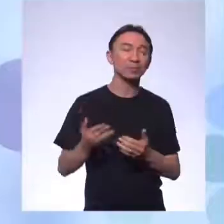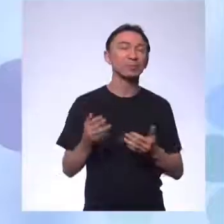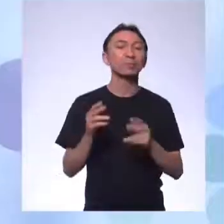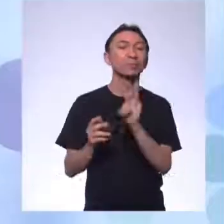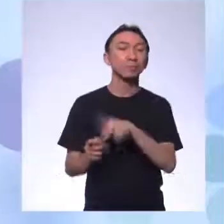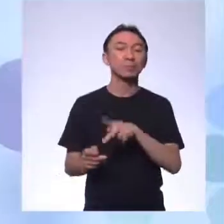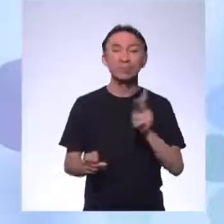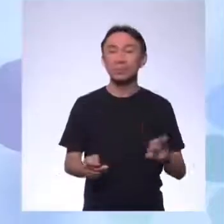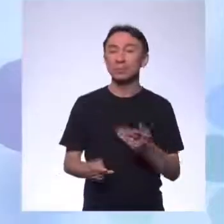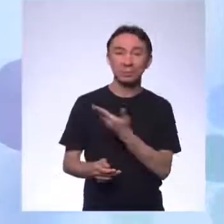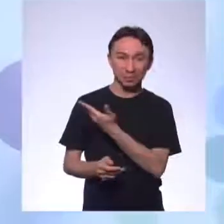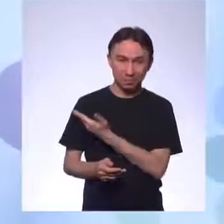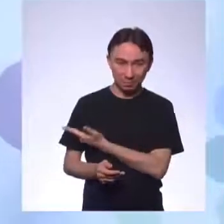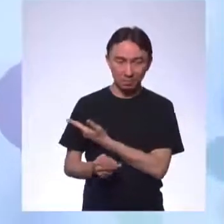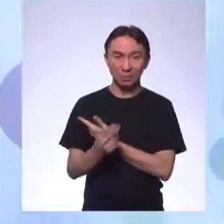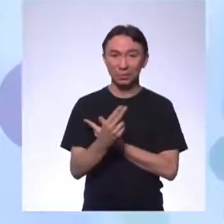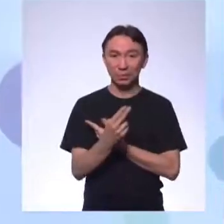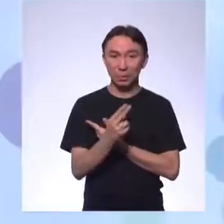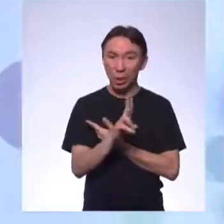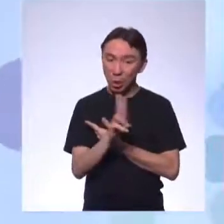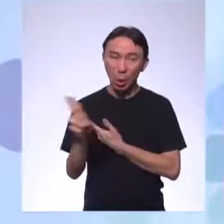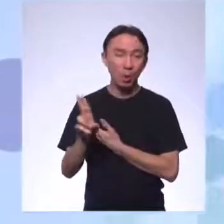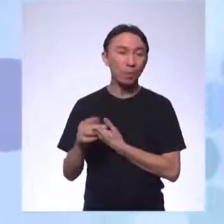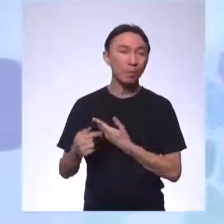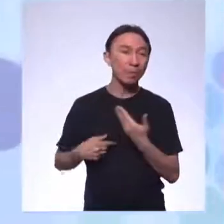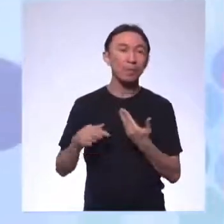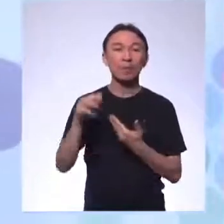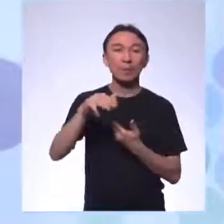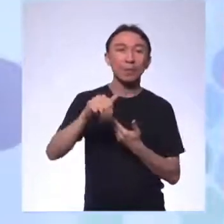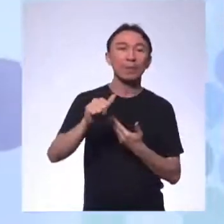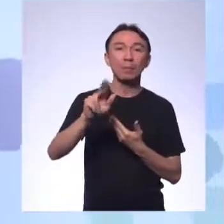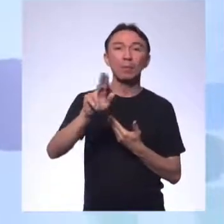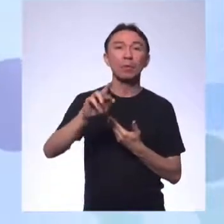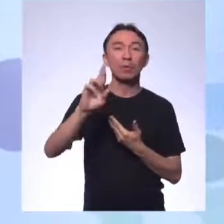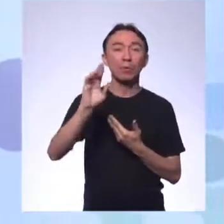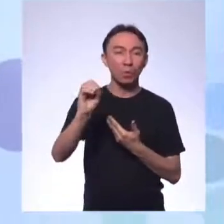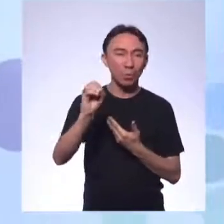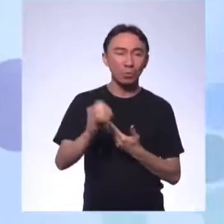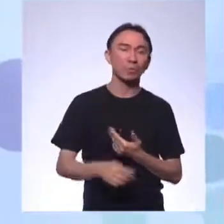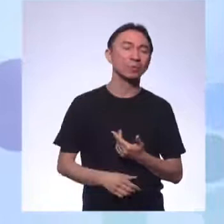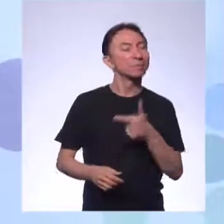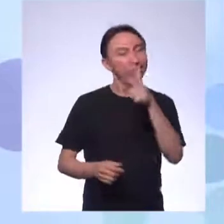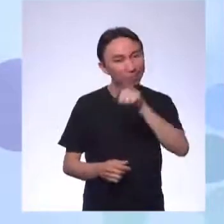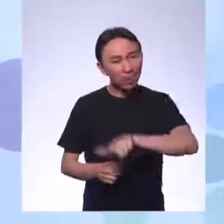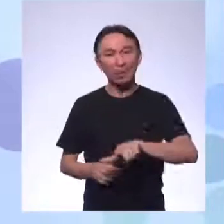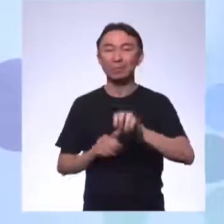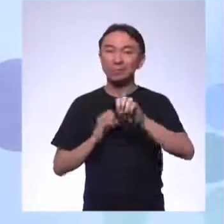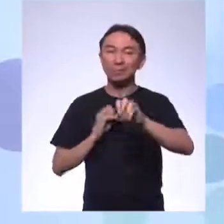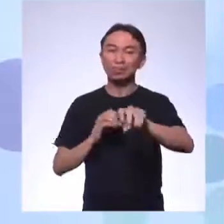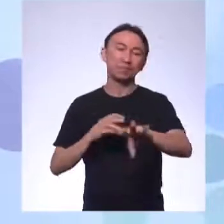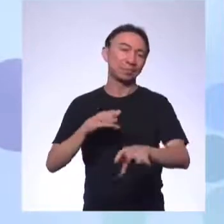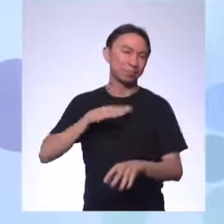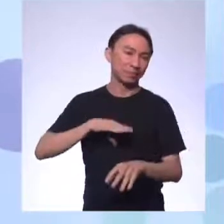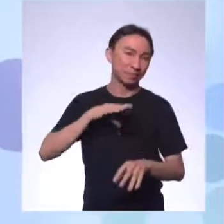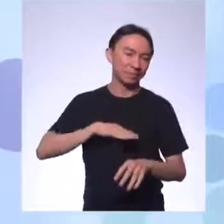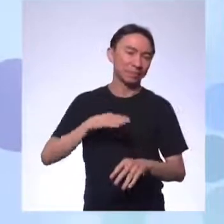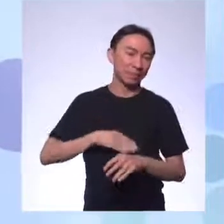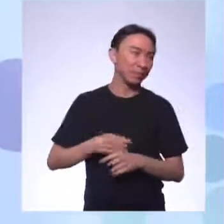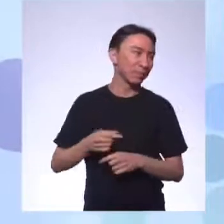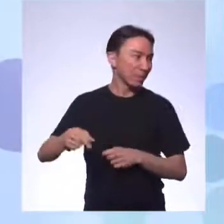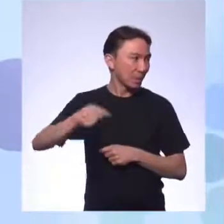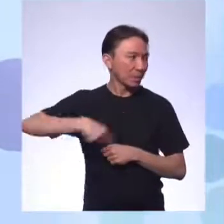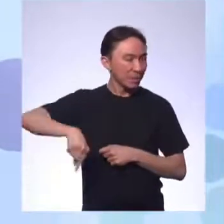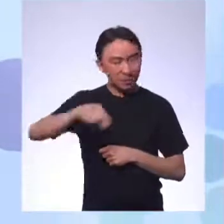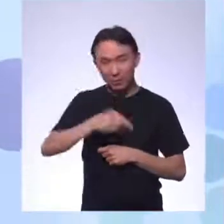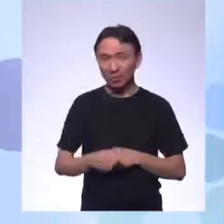Tayana, tudo bem com você? Mais uma vez, nós aqui para mais uma aula de língua portuguesa. Gente, estamos na sequência 2, caminhando para o